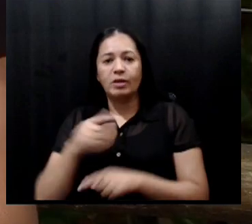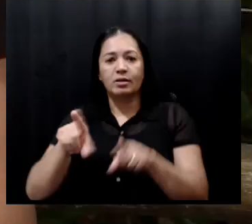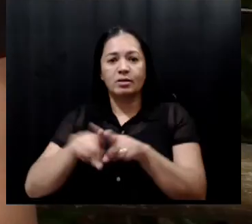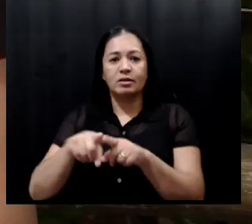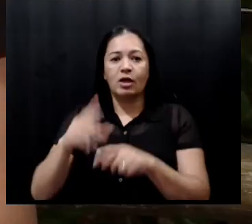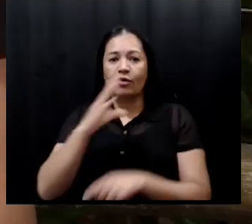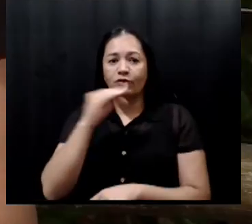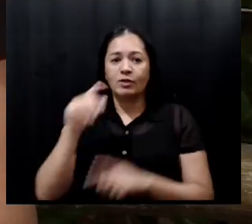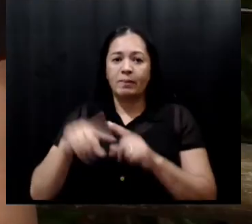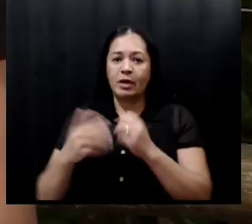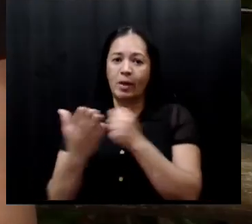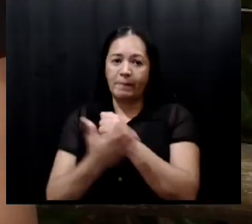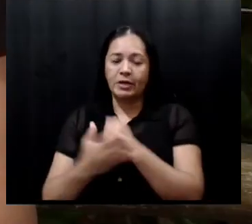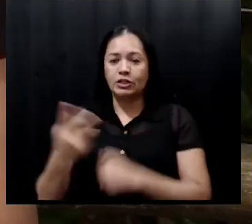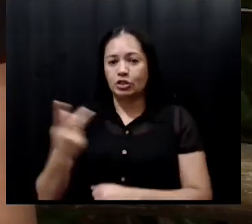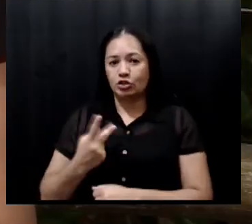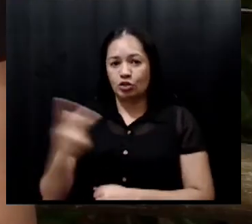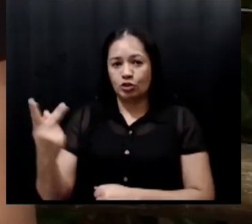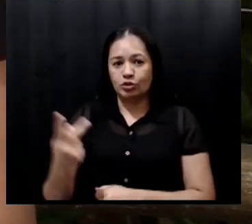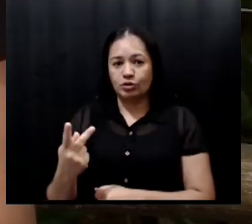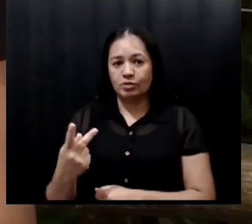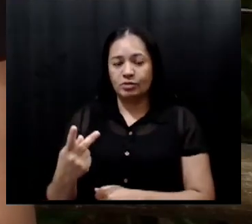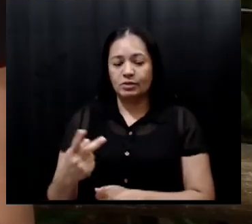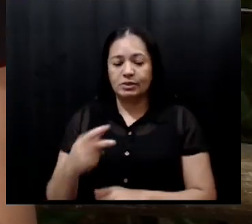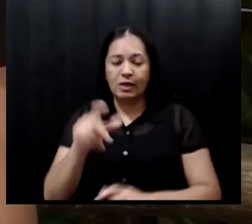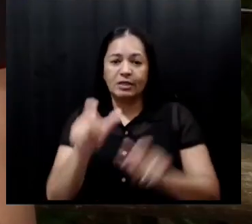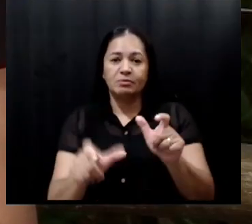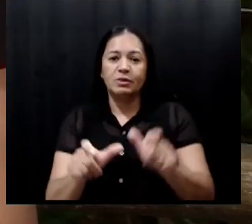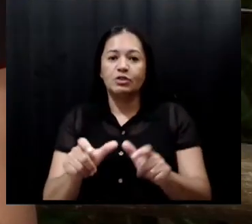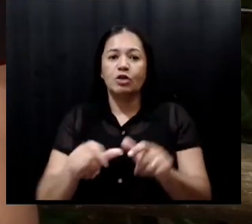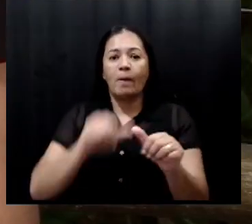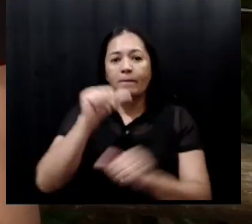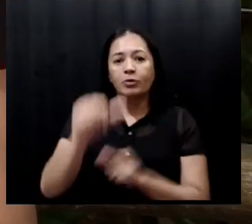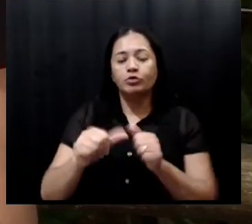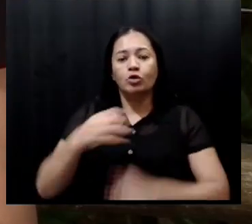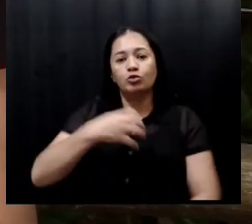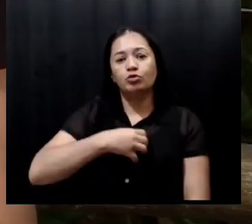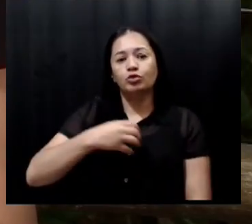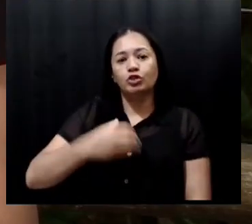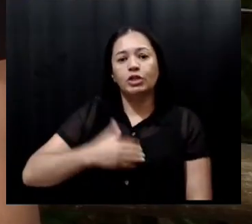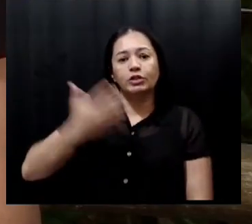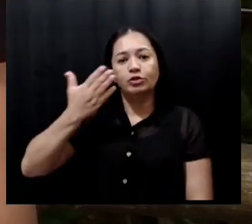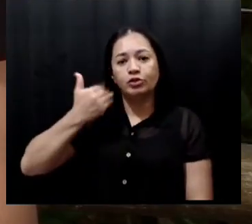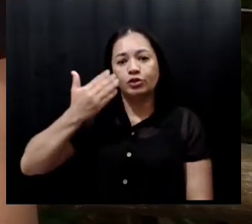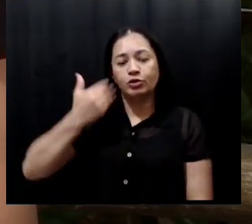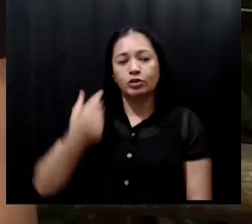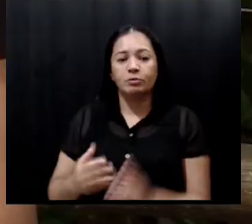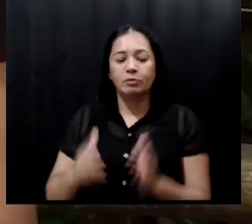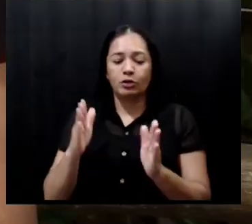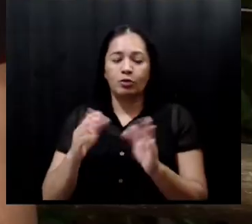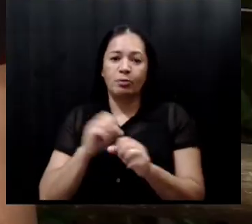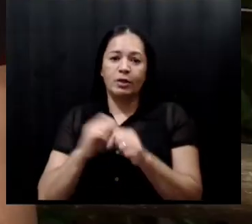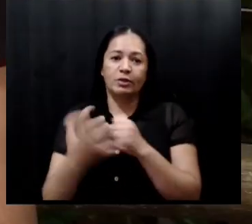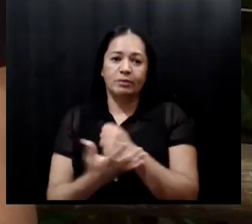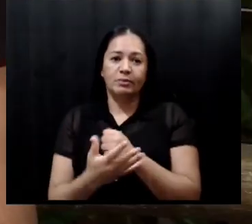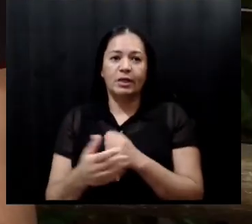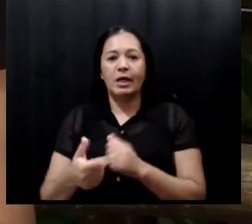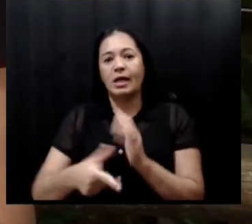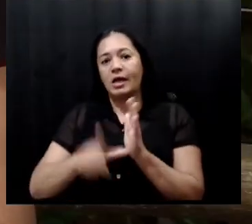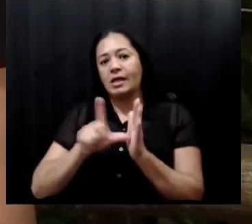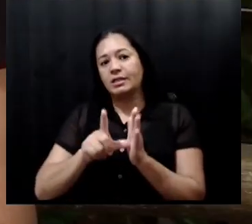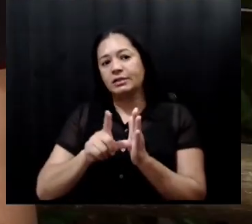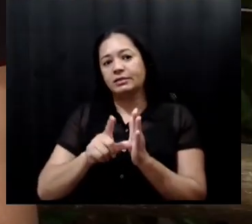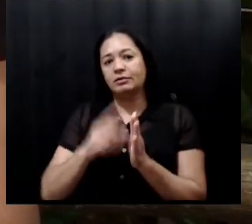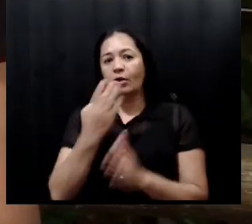Vinícius. O público mudou a forma de consumir depois que a gente voltou da pandemia. Antes o pessoal, por ser um bar até mais descontraído, o